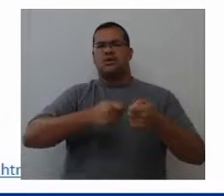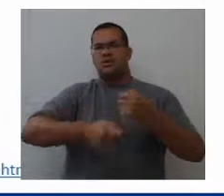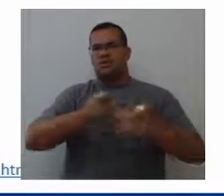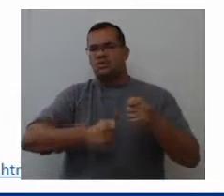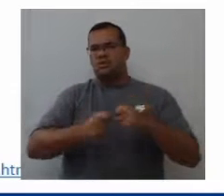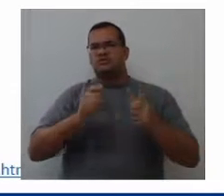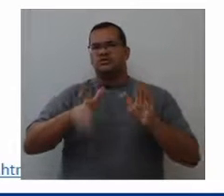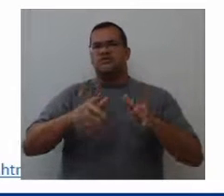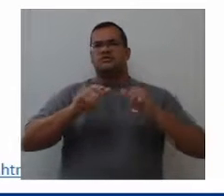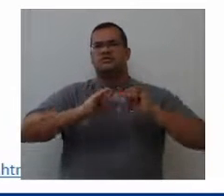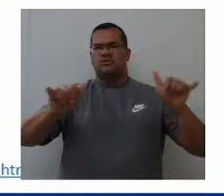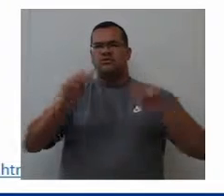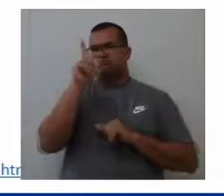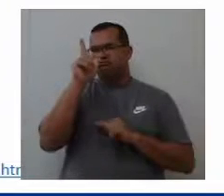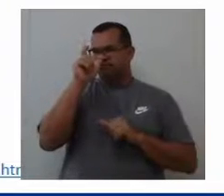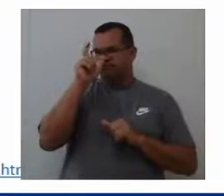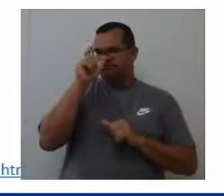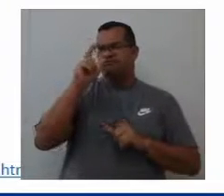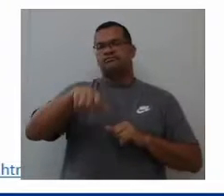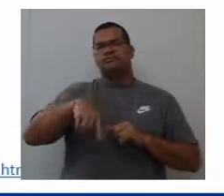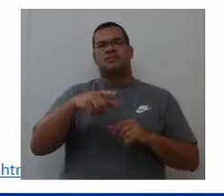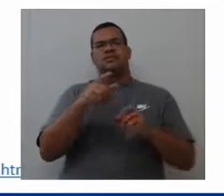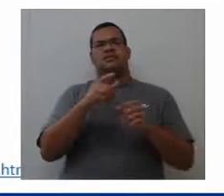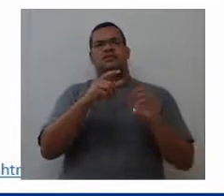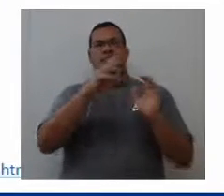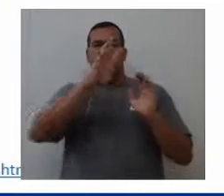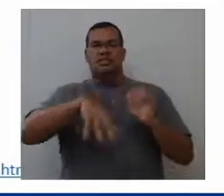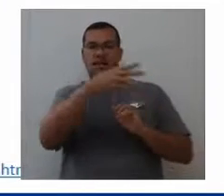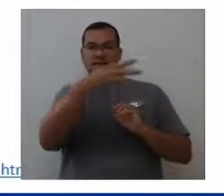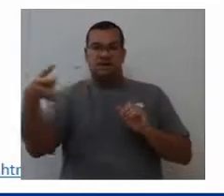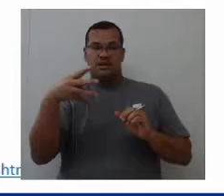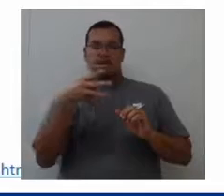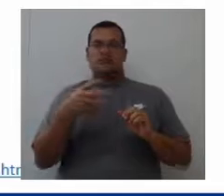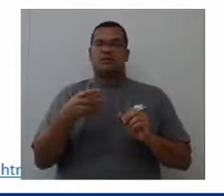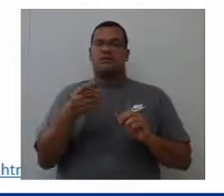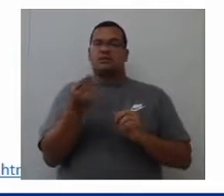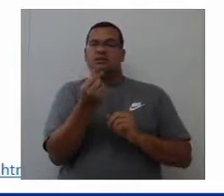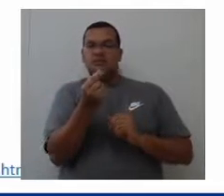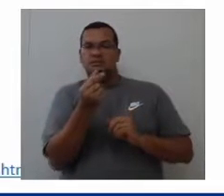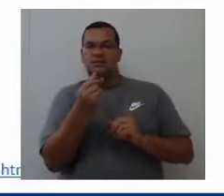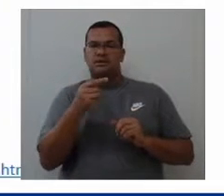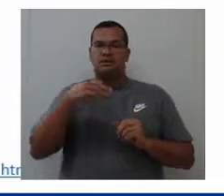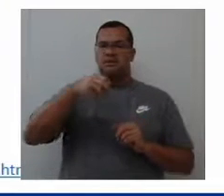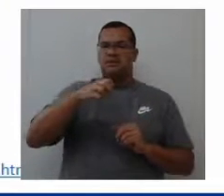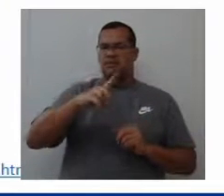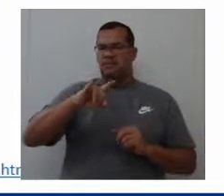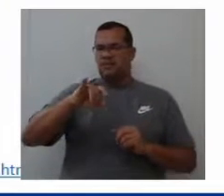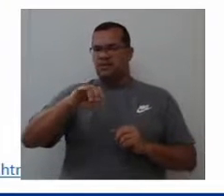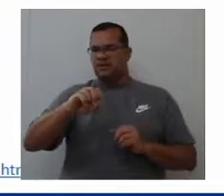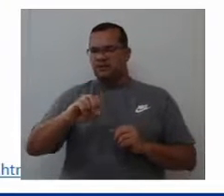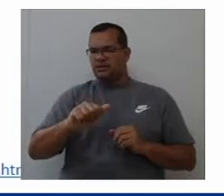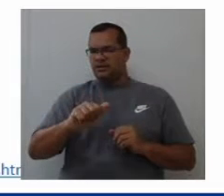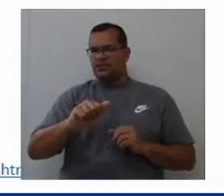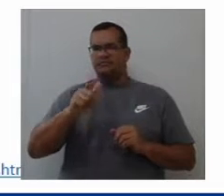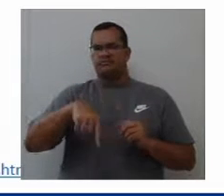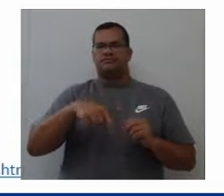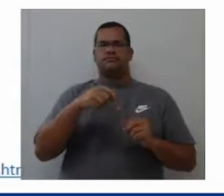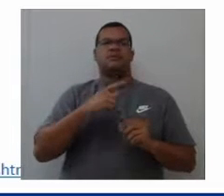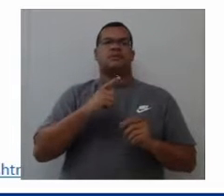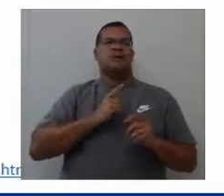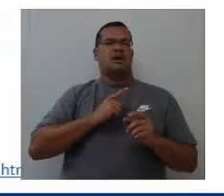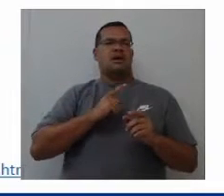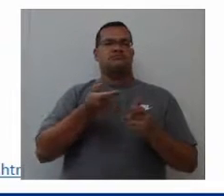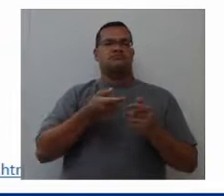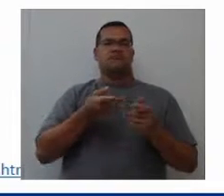no Diário Oficial da União a nova tabela de preço médio ponderado ao consumidor final. Assim,